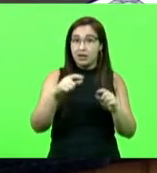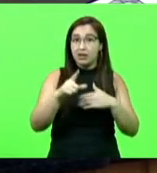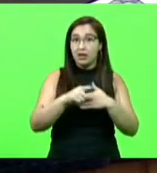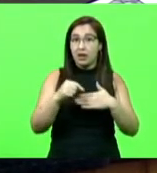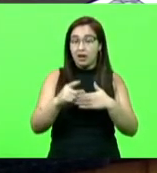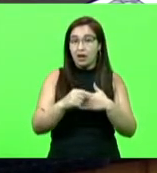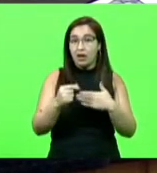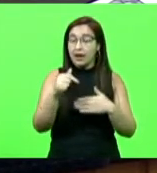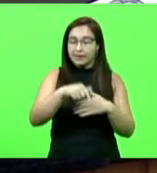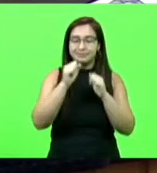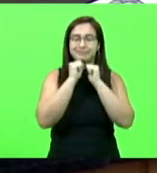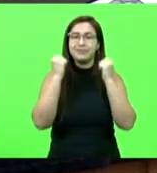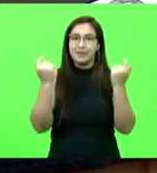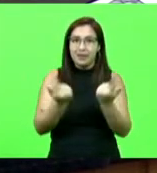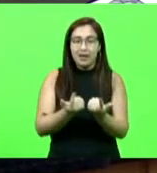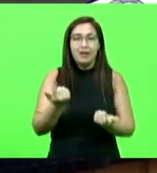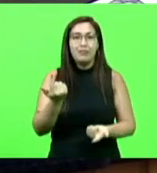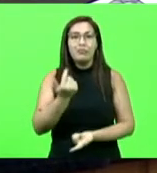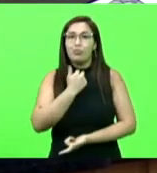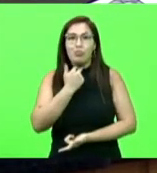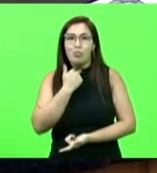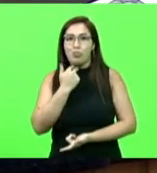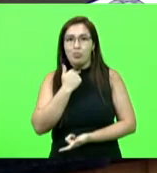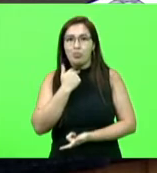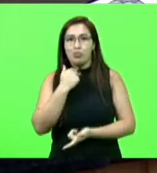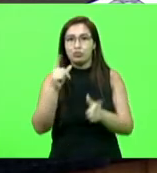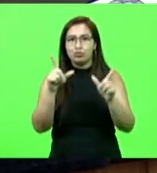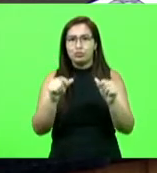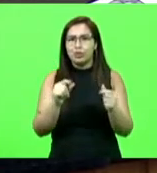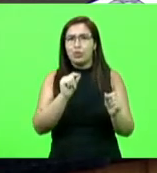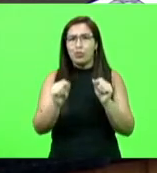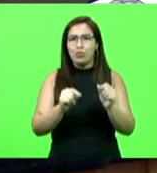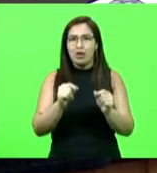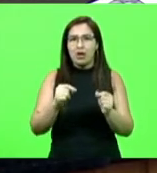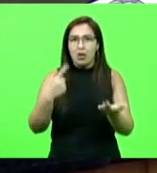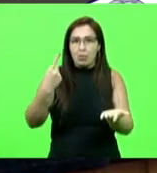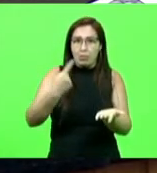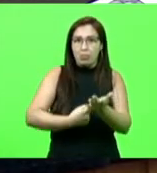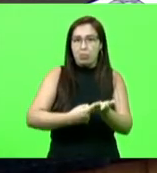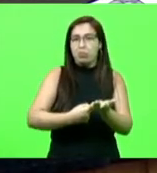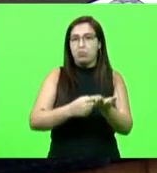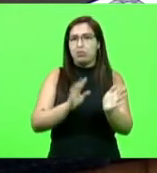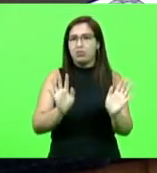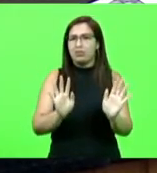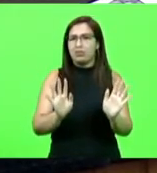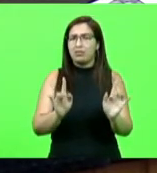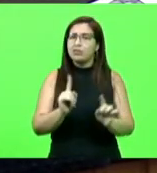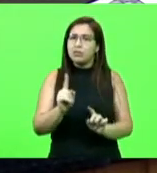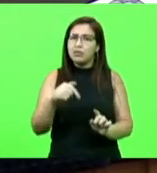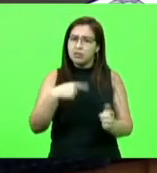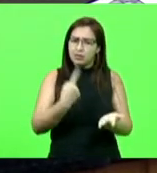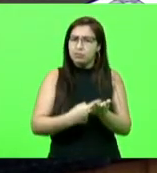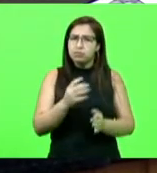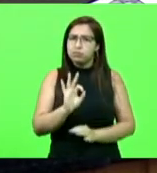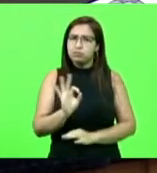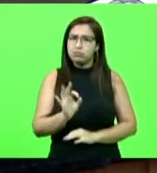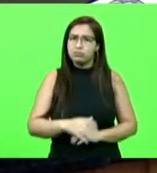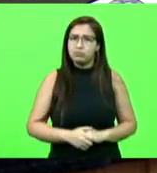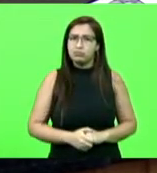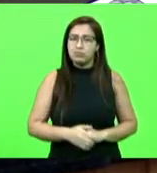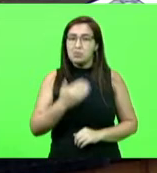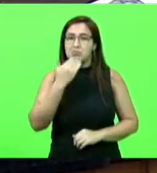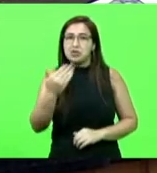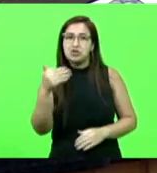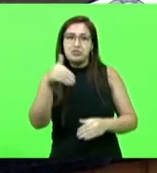nunca reduzida ao papel de homologação apenas. Nós não somos homologadores. Eu não pedi voto em